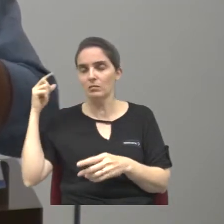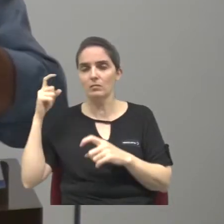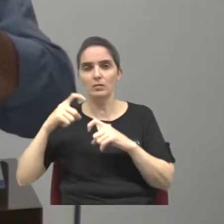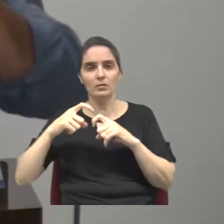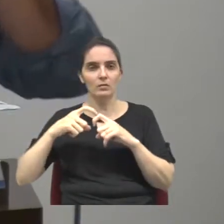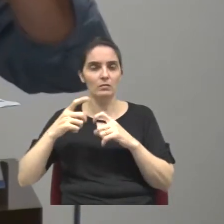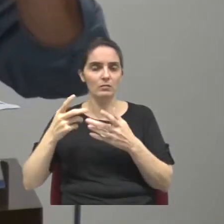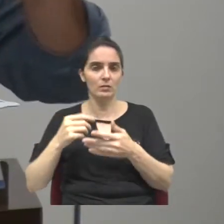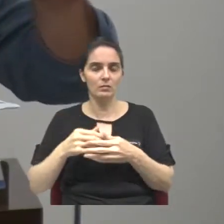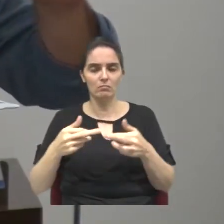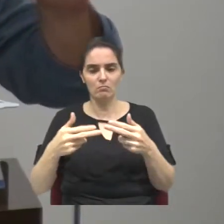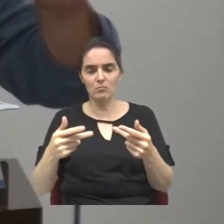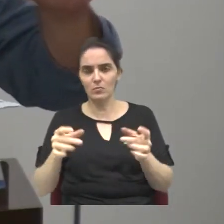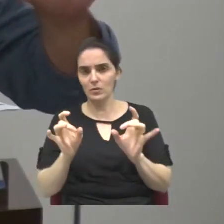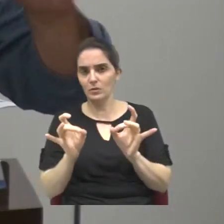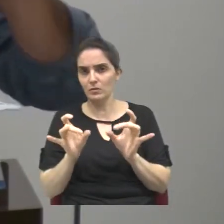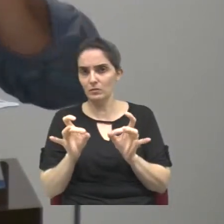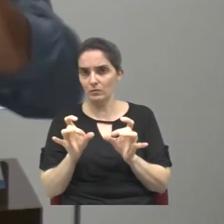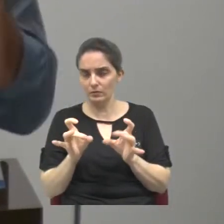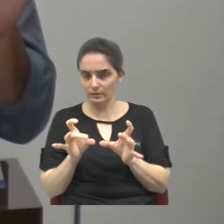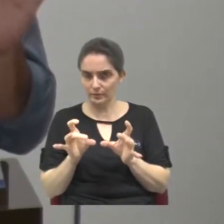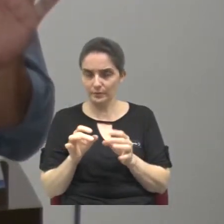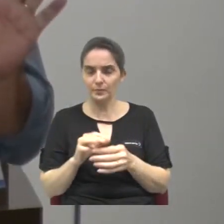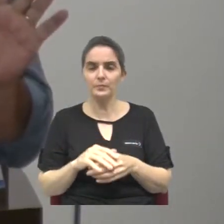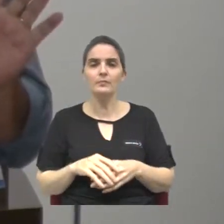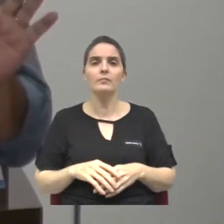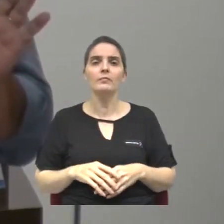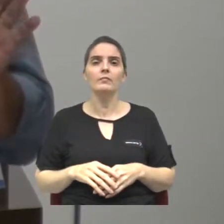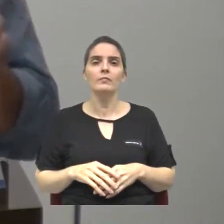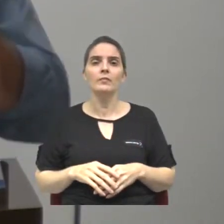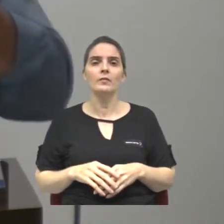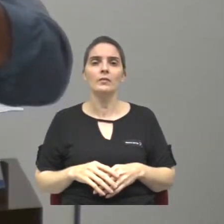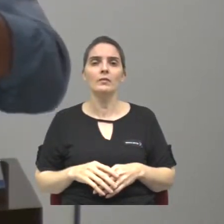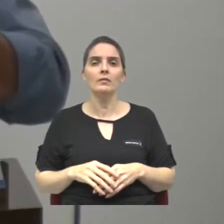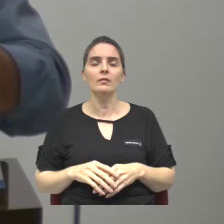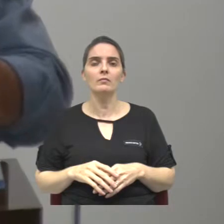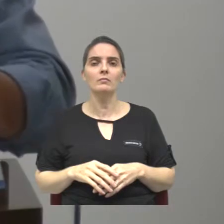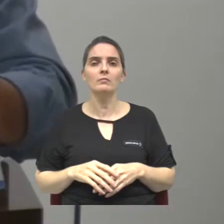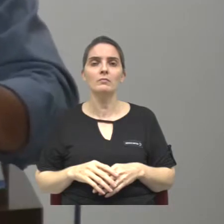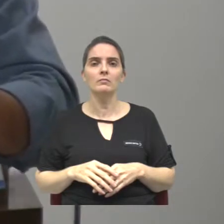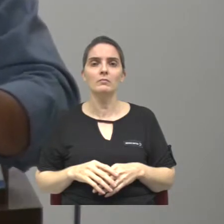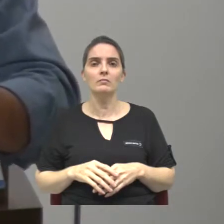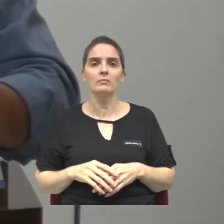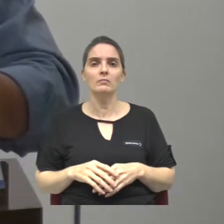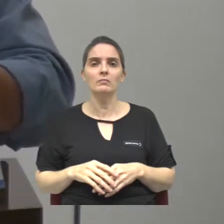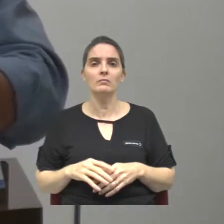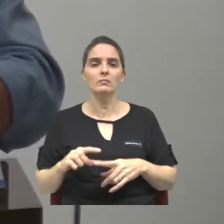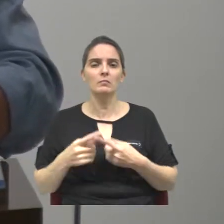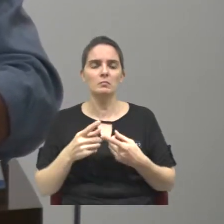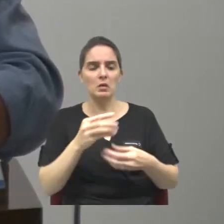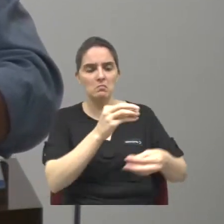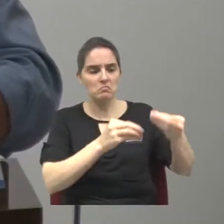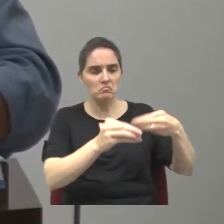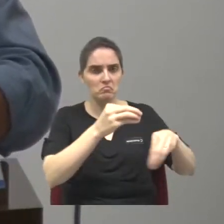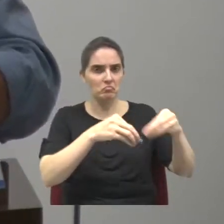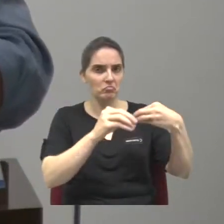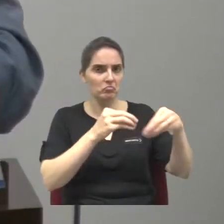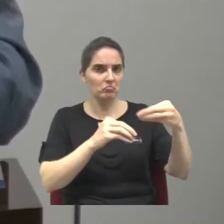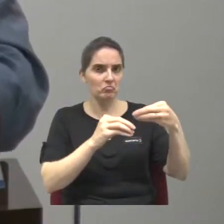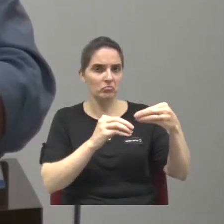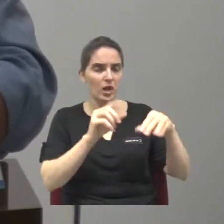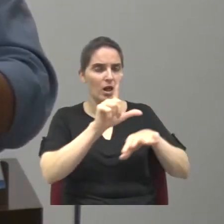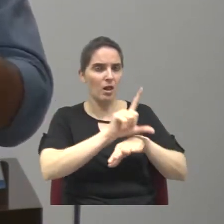vendido comercializado, industrializado, acho que pode ser vendido, mas essa mistura feita no estabelecimento